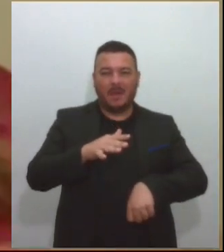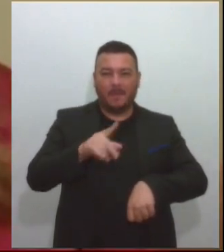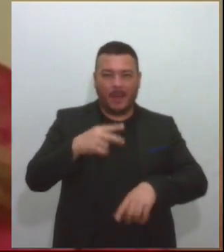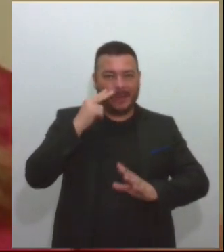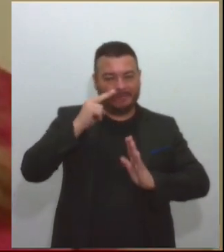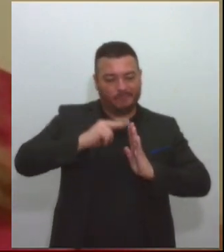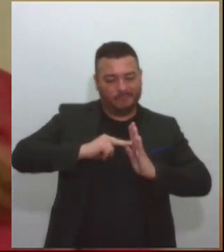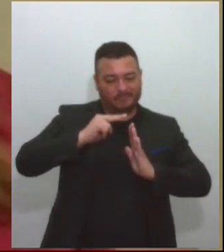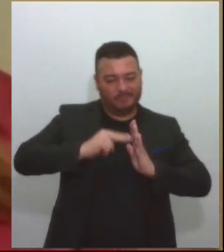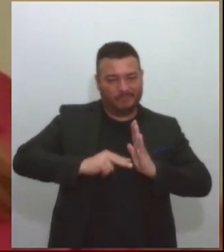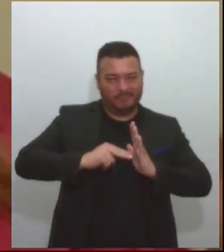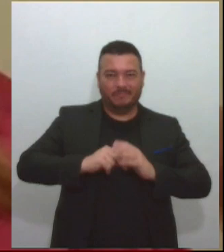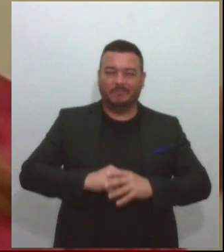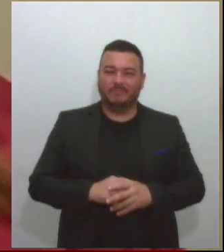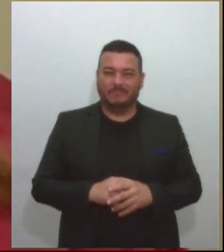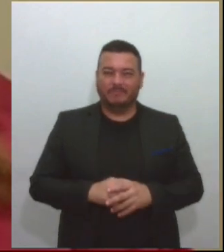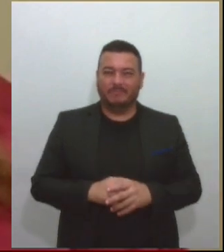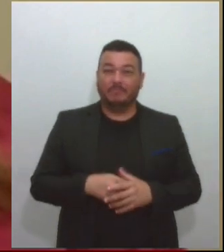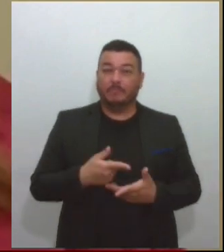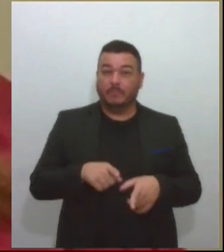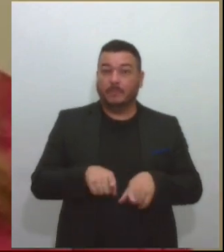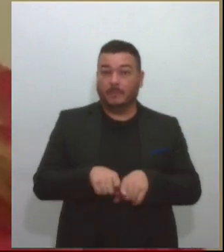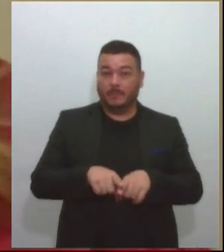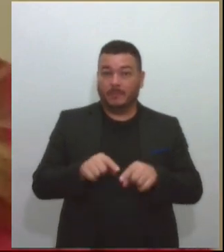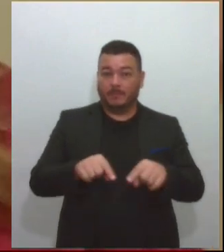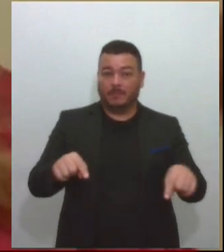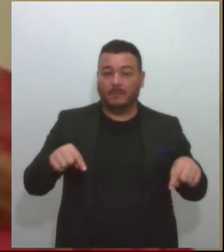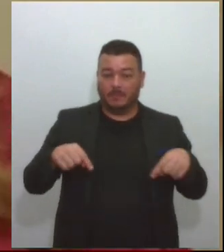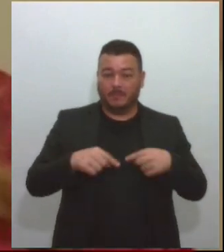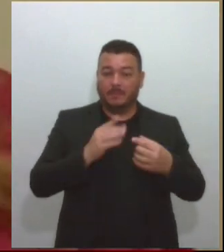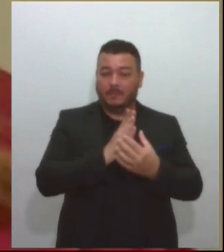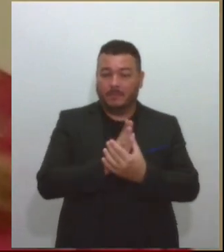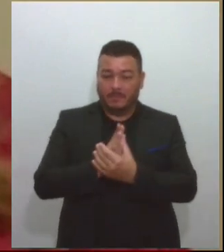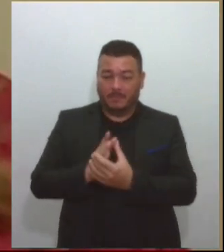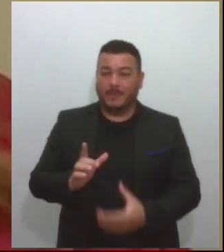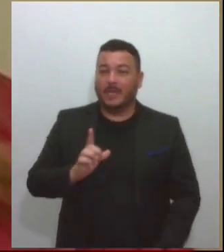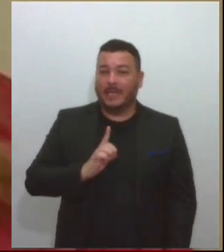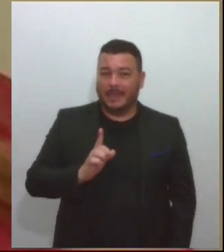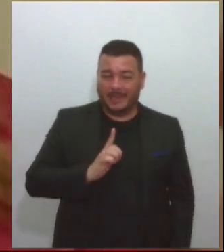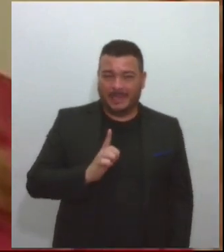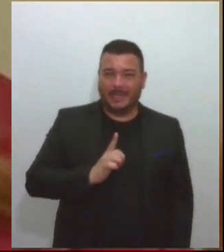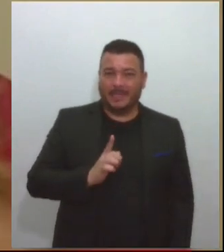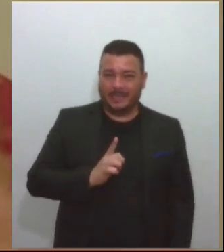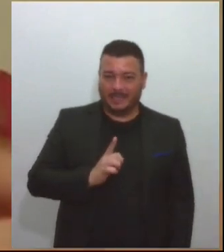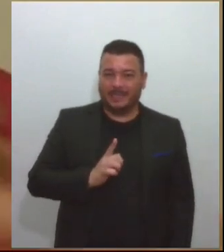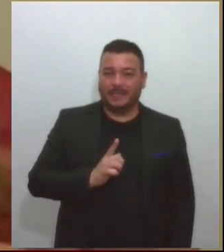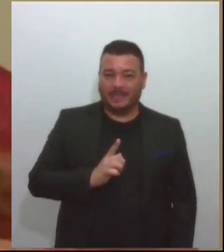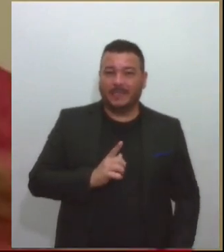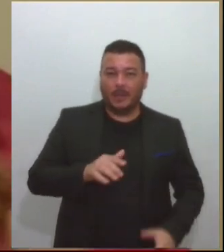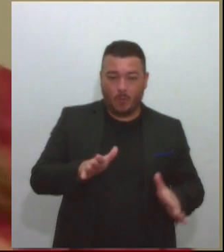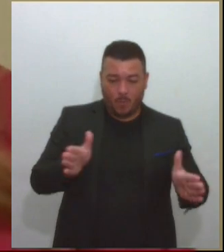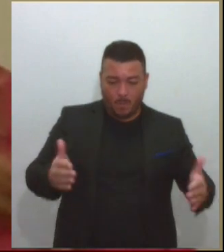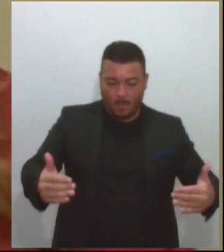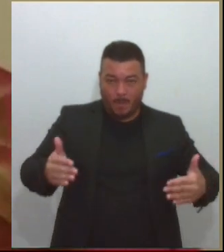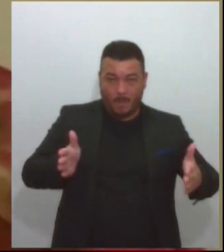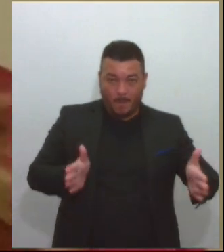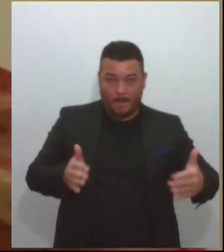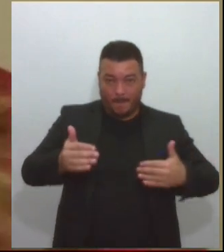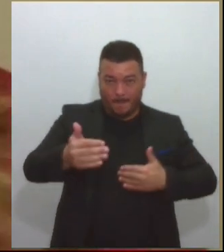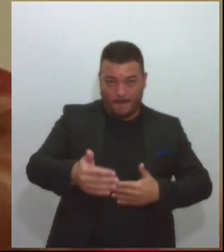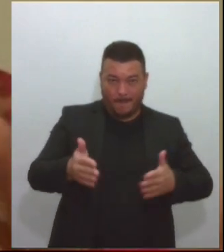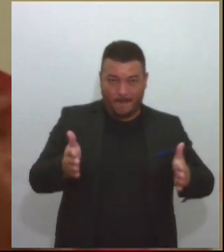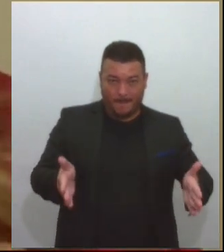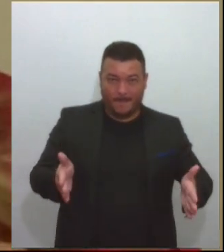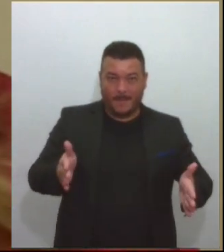E também a biblioteca, ela tem uma caixinha, é uma caixinha de madeira, uma biblioteca itinerante, onde a gente